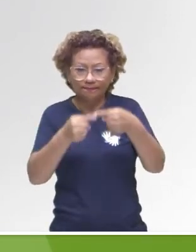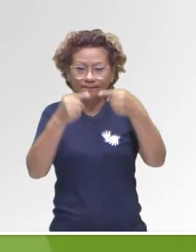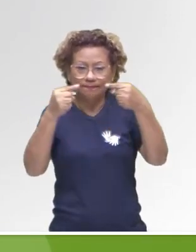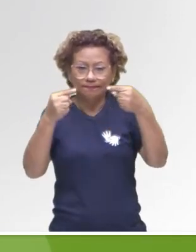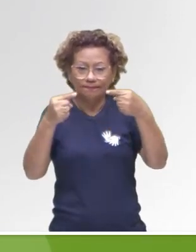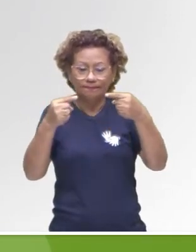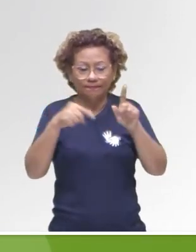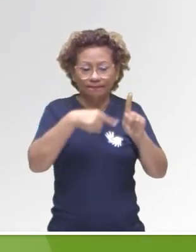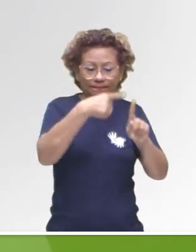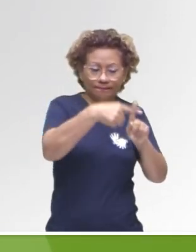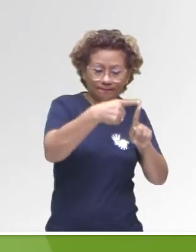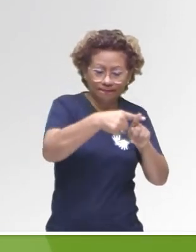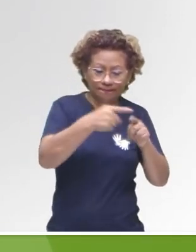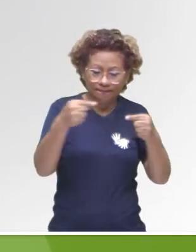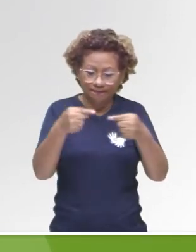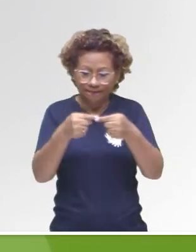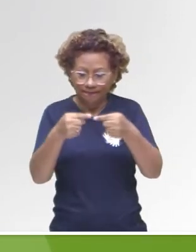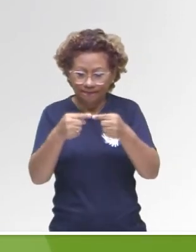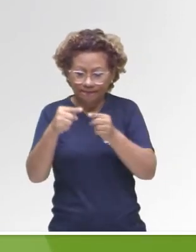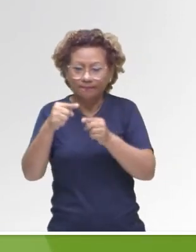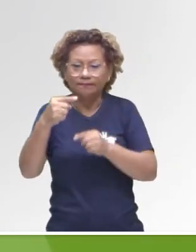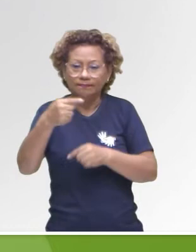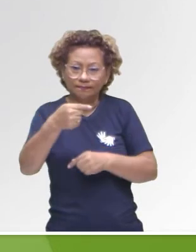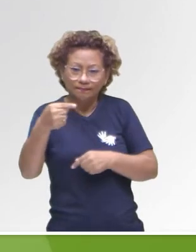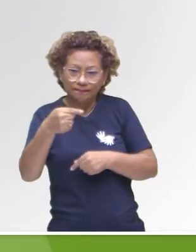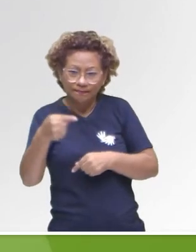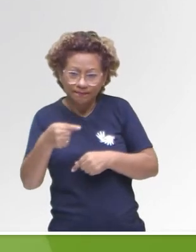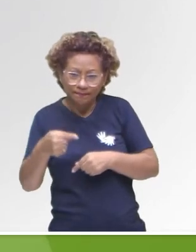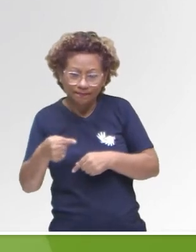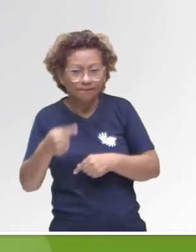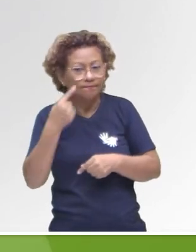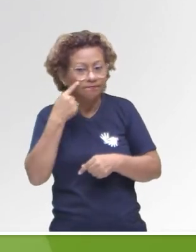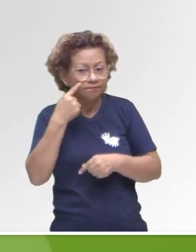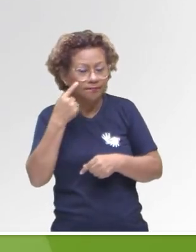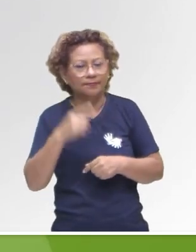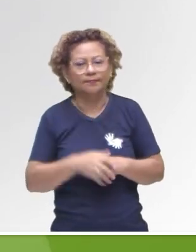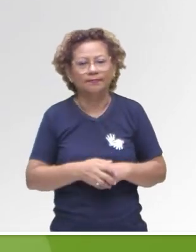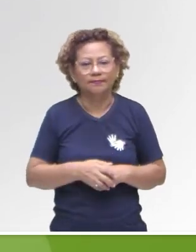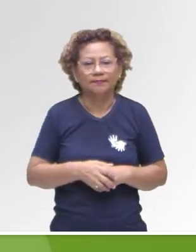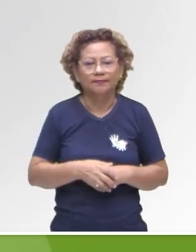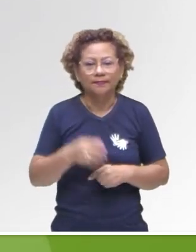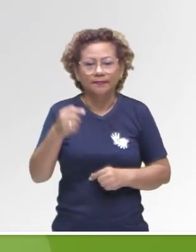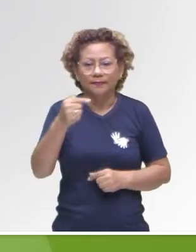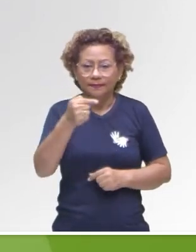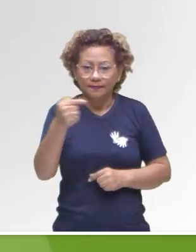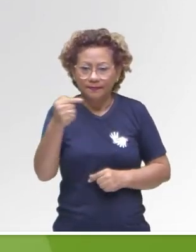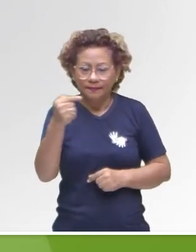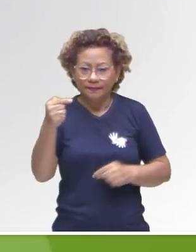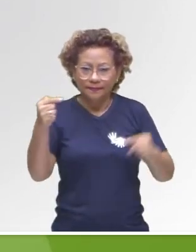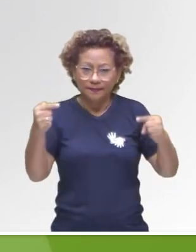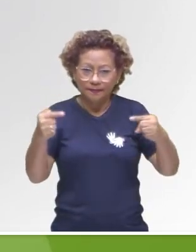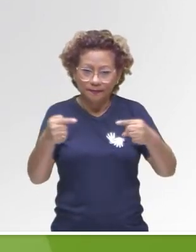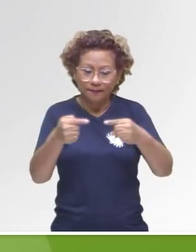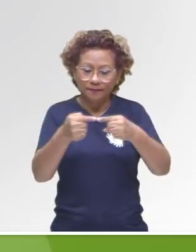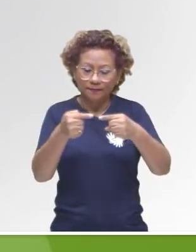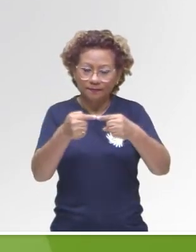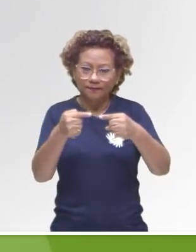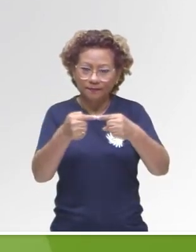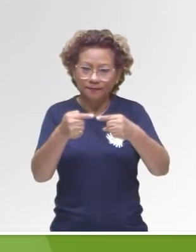placa positiva do outro capacitor. Veja só aqui, ó, negativa ligada com a